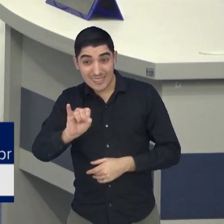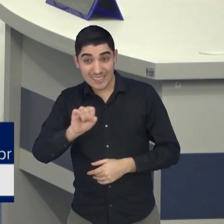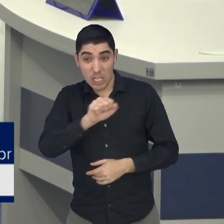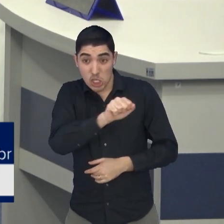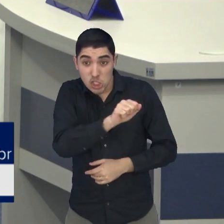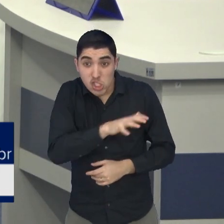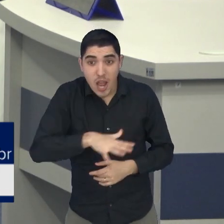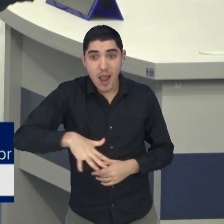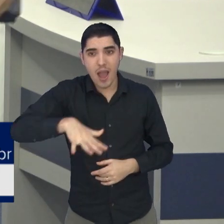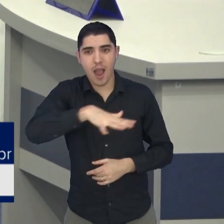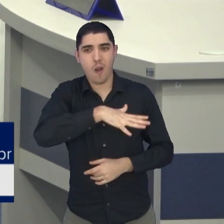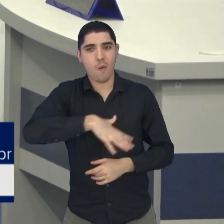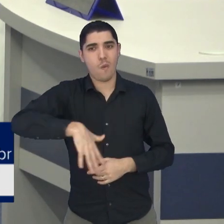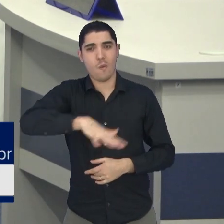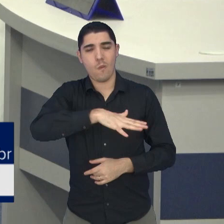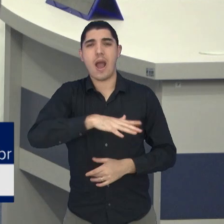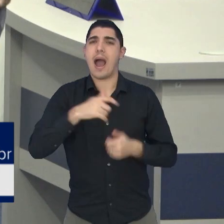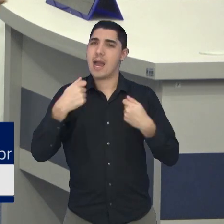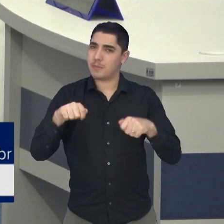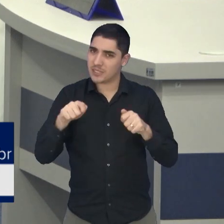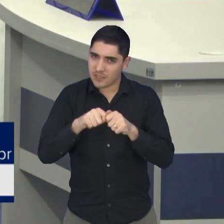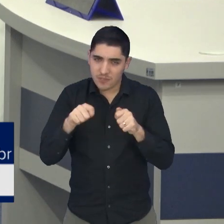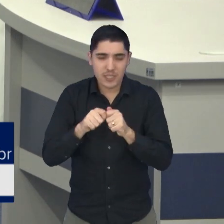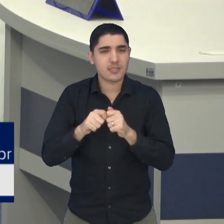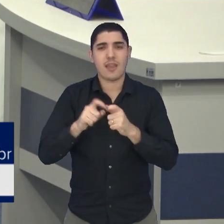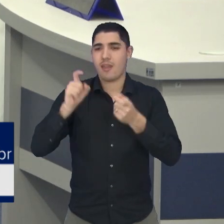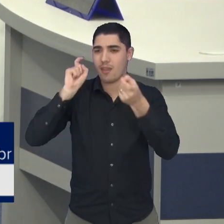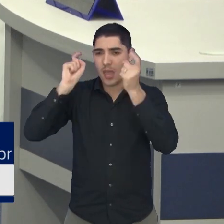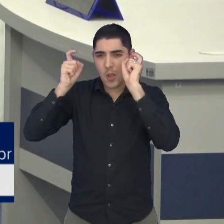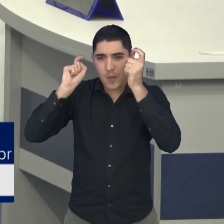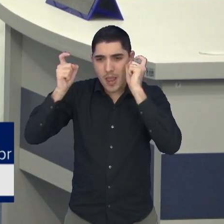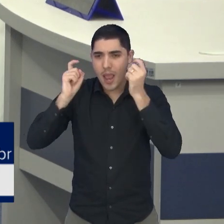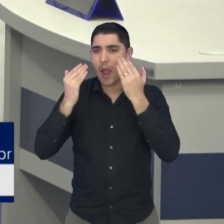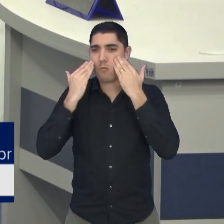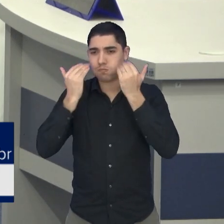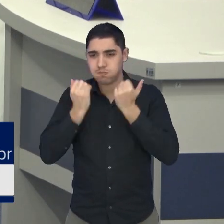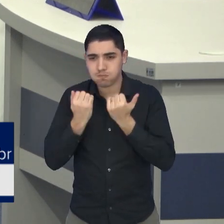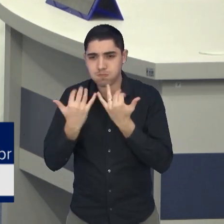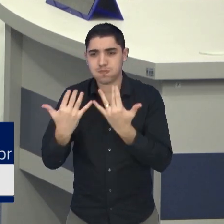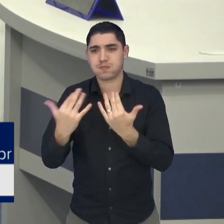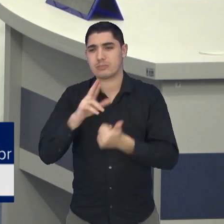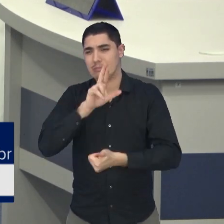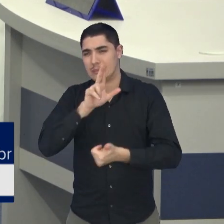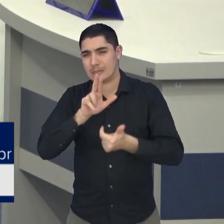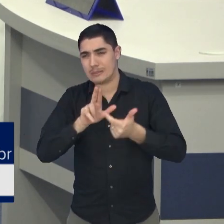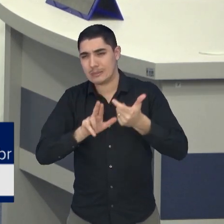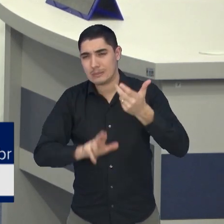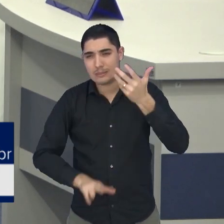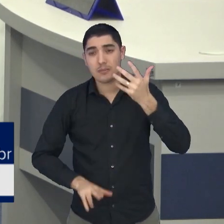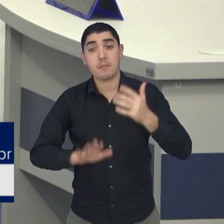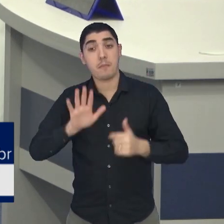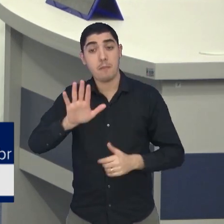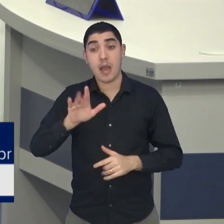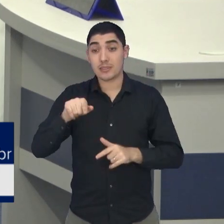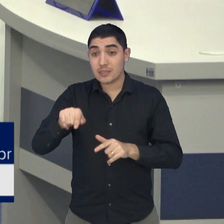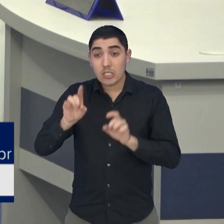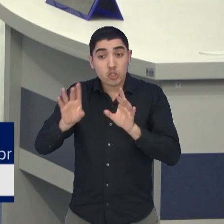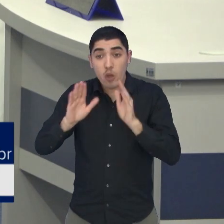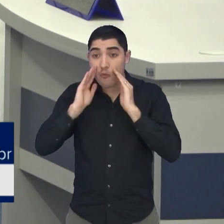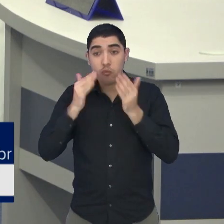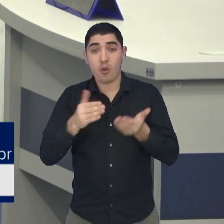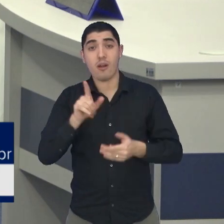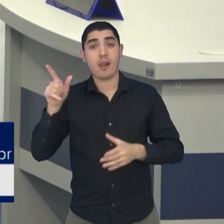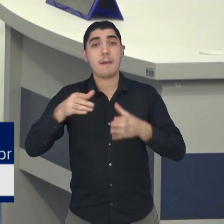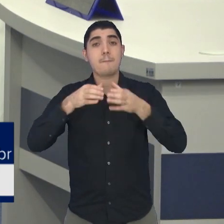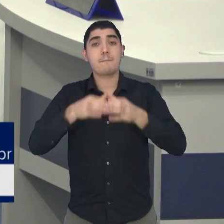audiências, várias audiências nas todas as regiões da cidade, mas se for pontual, no caso específico é Vila Diana, não teve